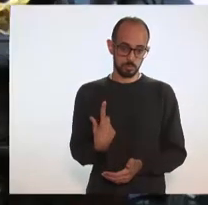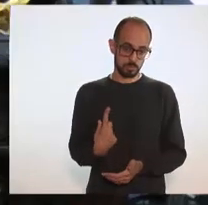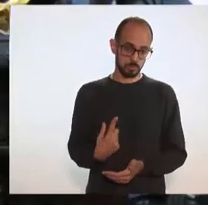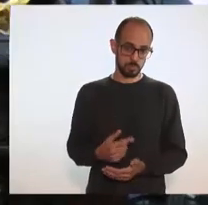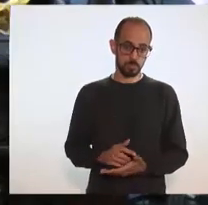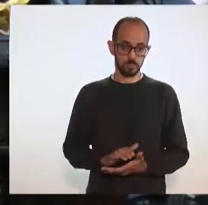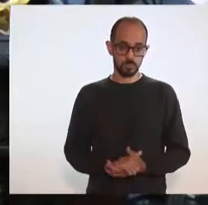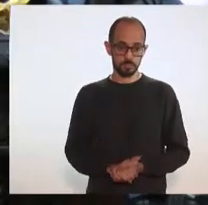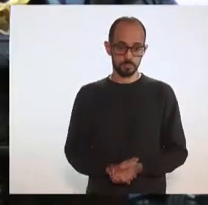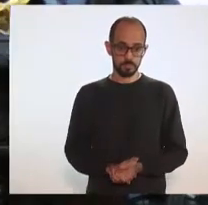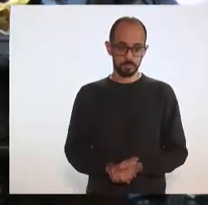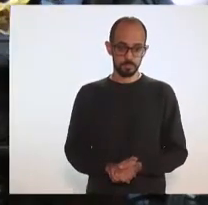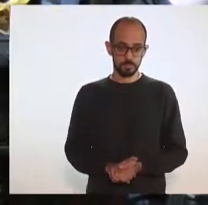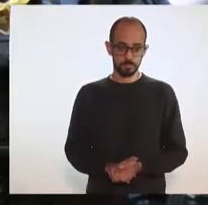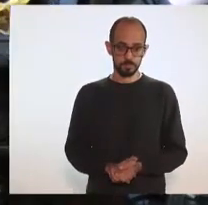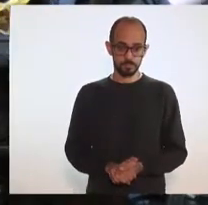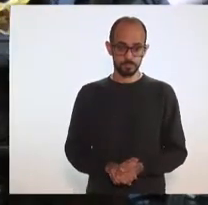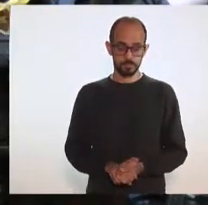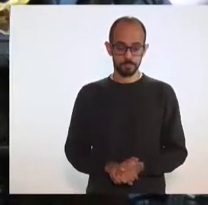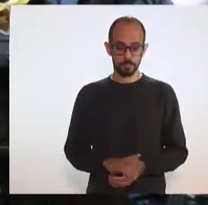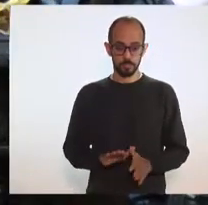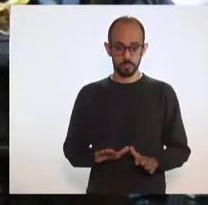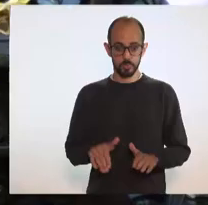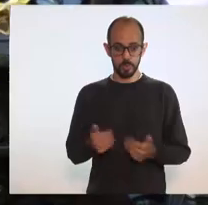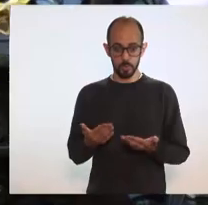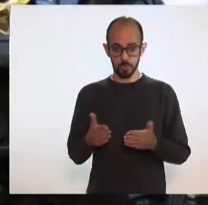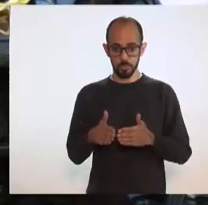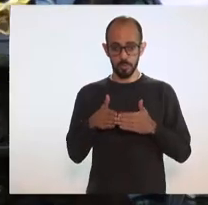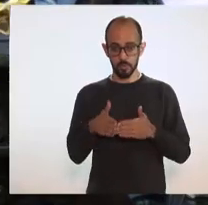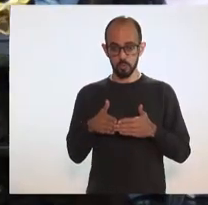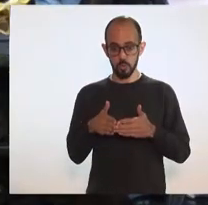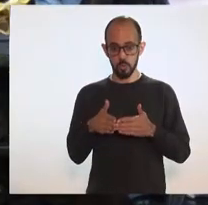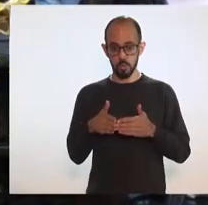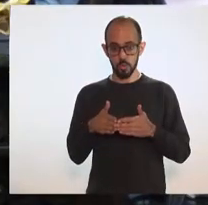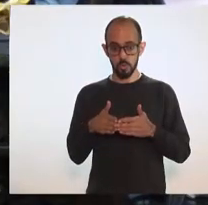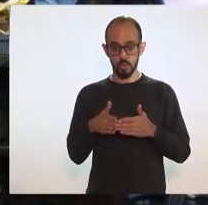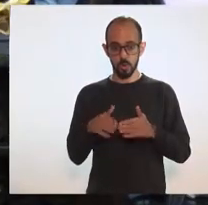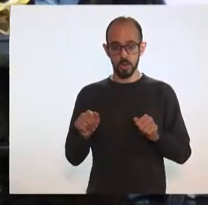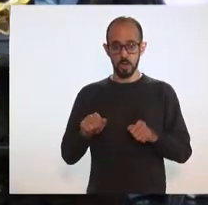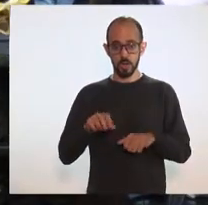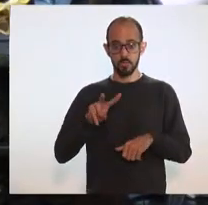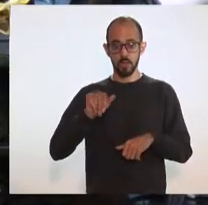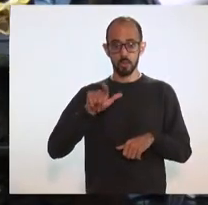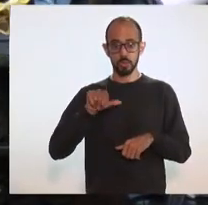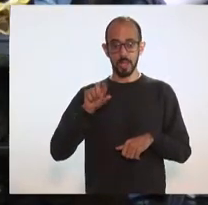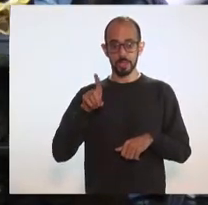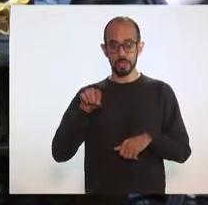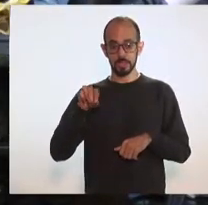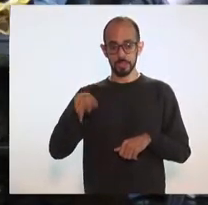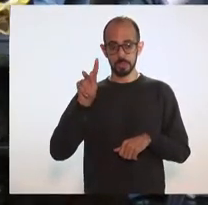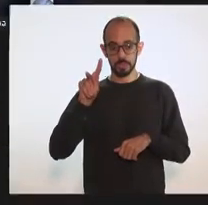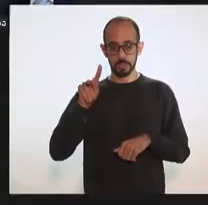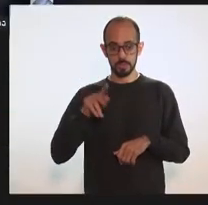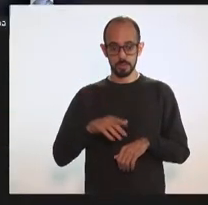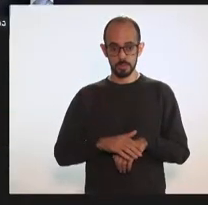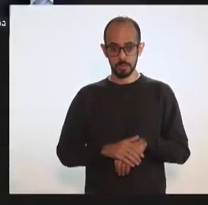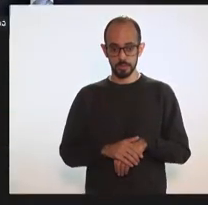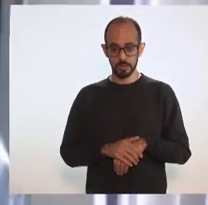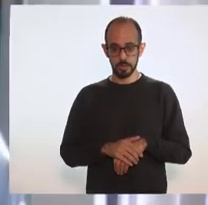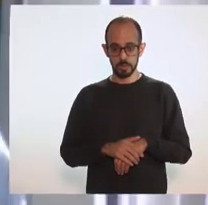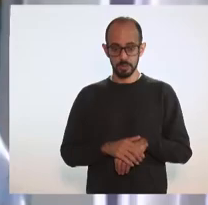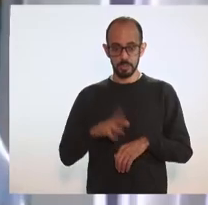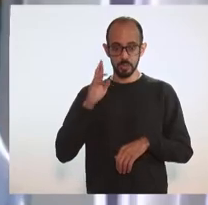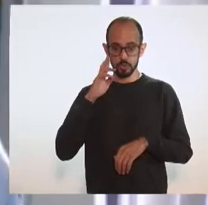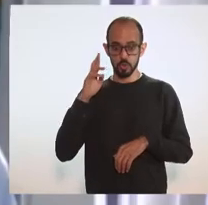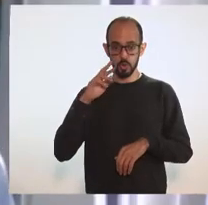no WhatsApp por gentileza por favor pela comissão de Economia Deputado waldeck Carneiro Presidente